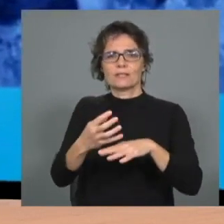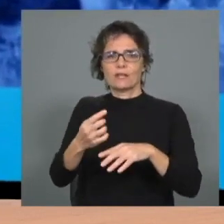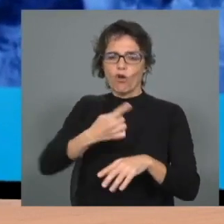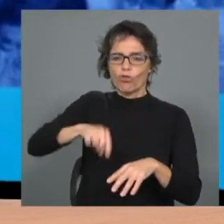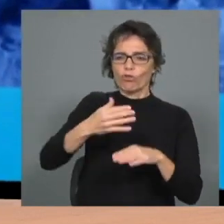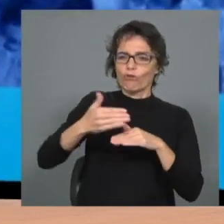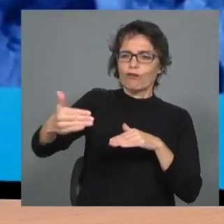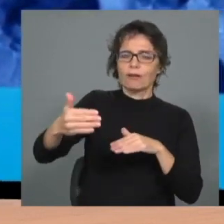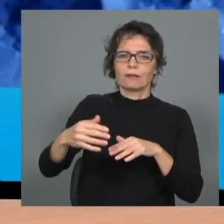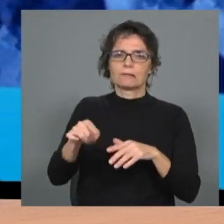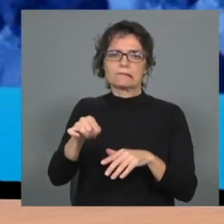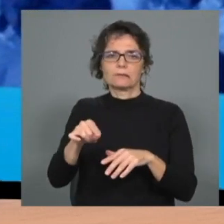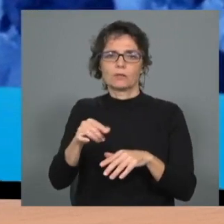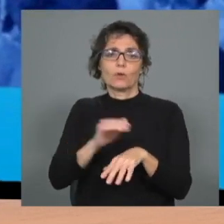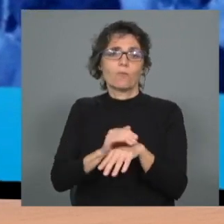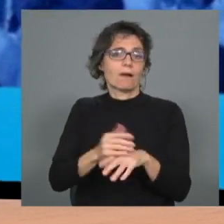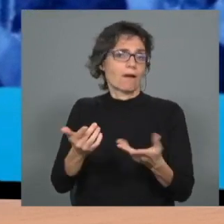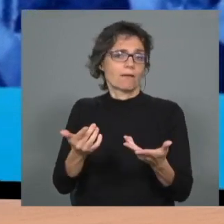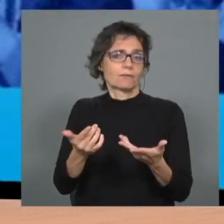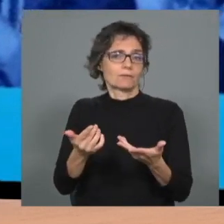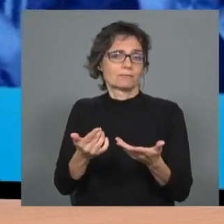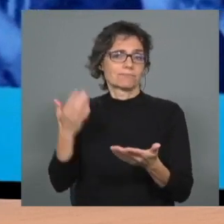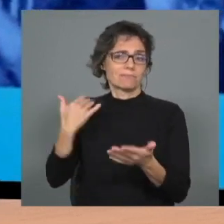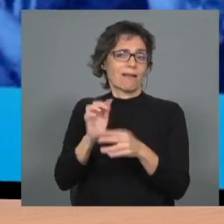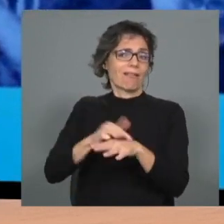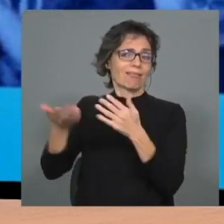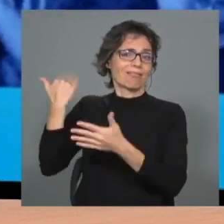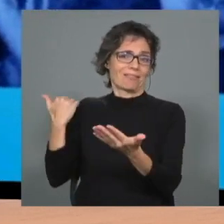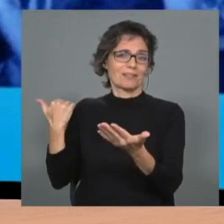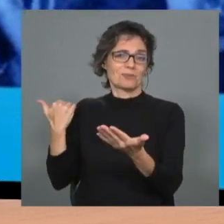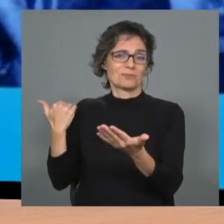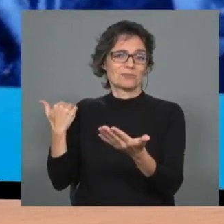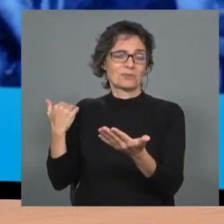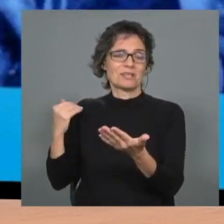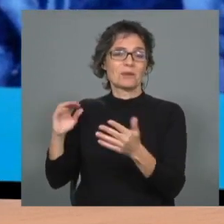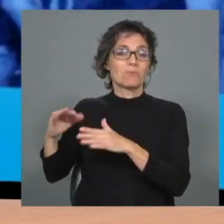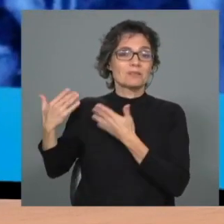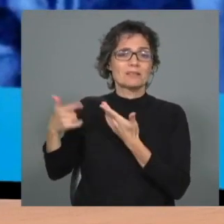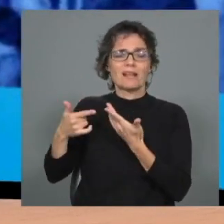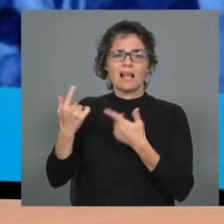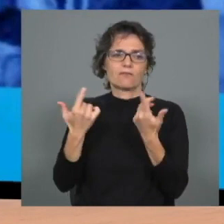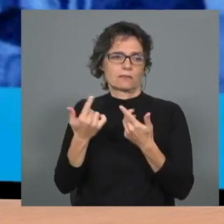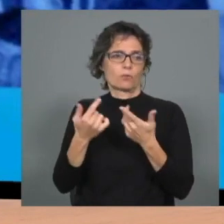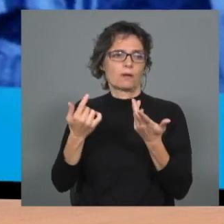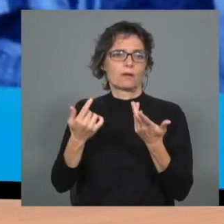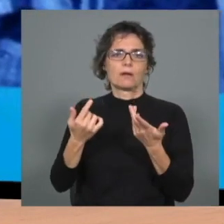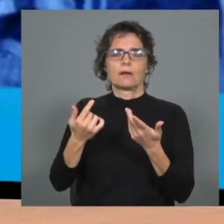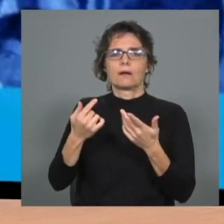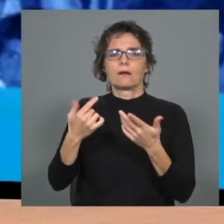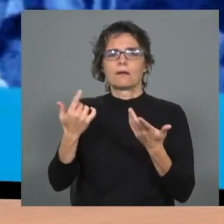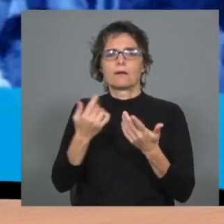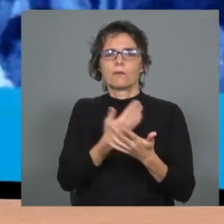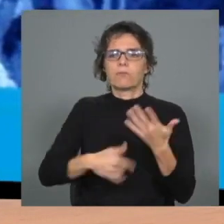assim, né? Ou o mundo é protestante ou é católico, depois ou é monarquia ou é república, ou depois é